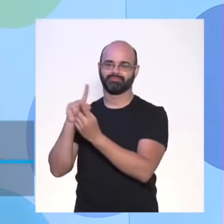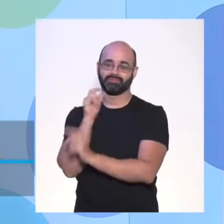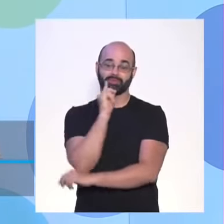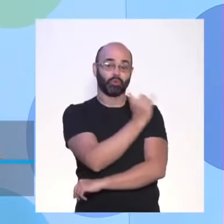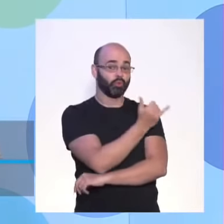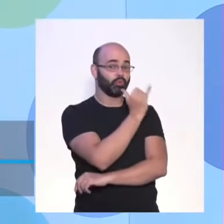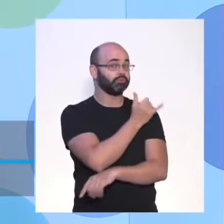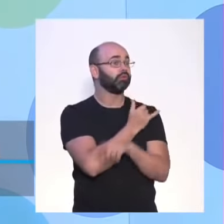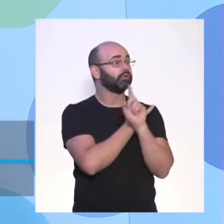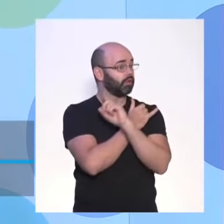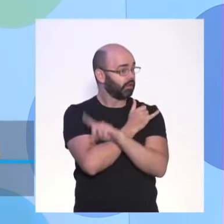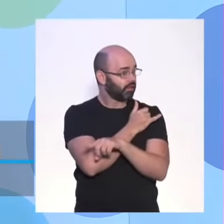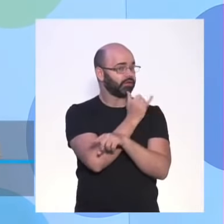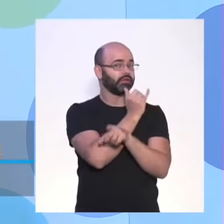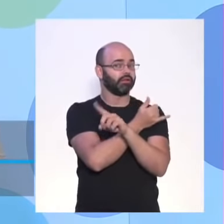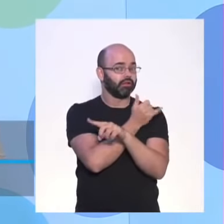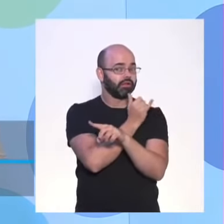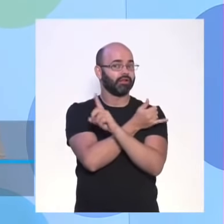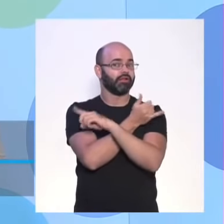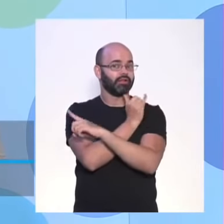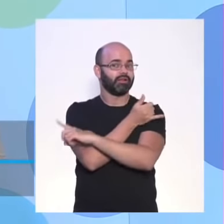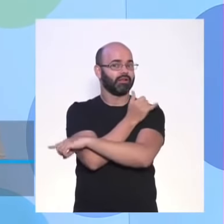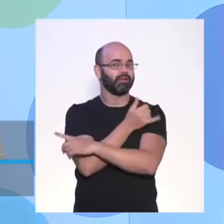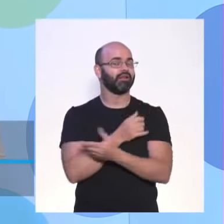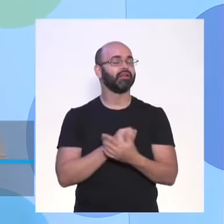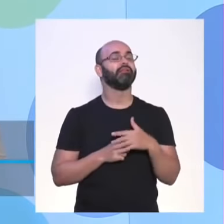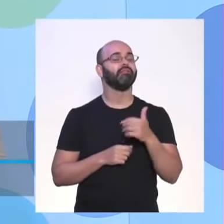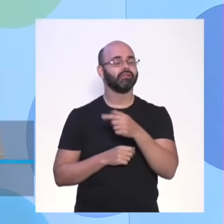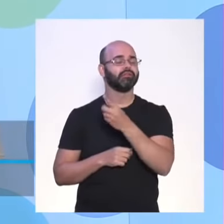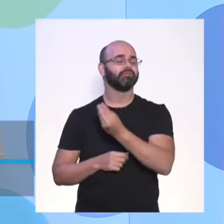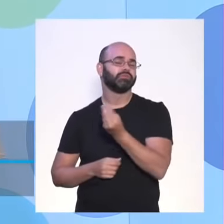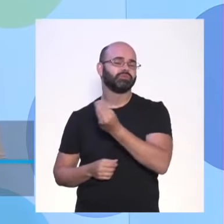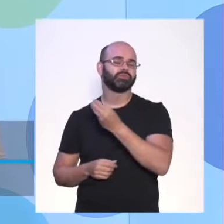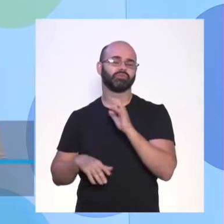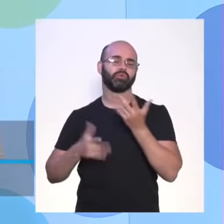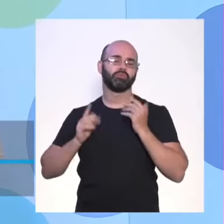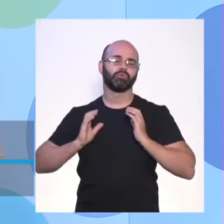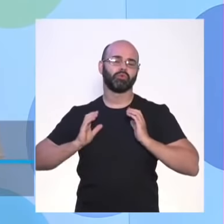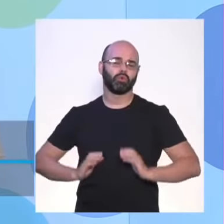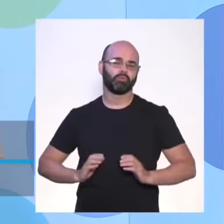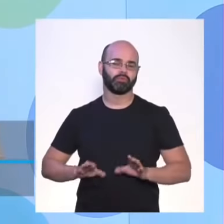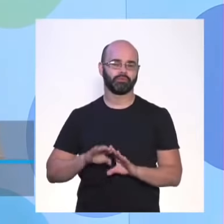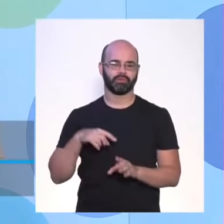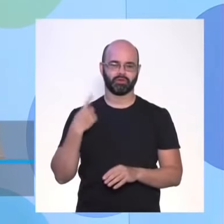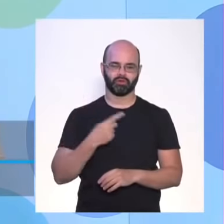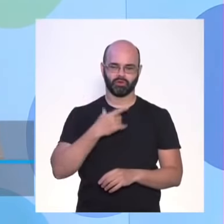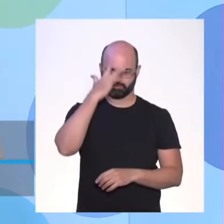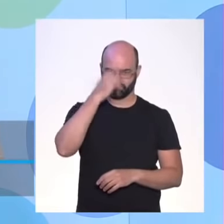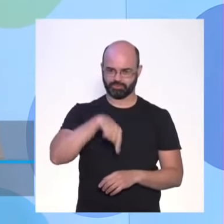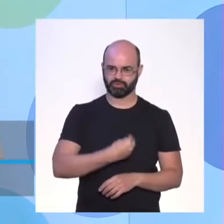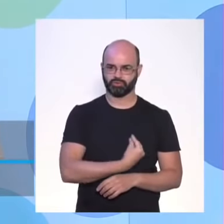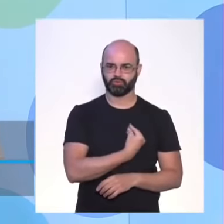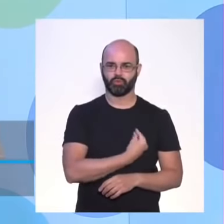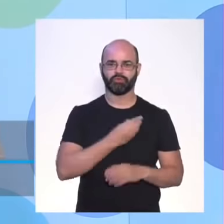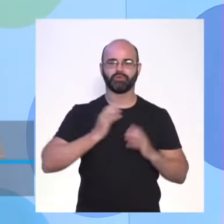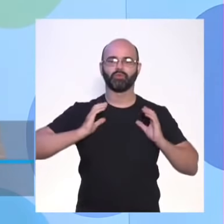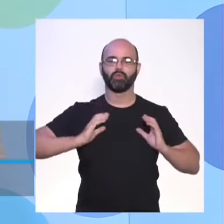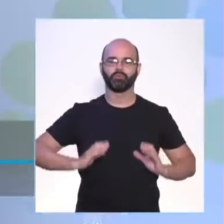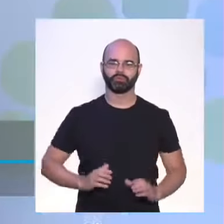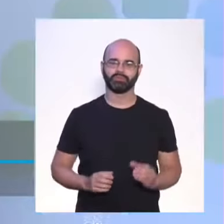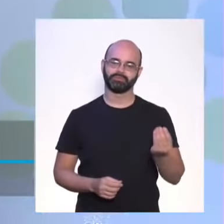esse personagem e algumas alguns comportamentos que nós temos aqui enquanto humanos né pro